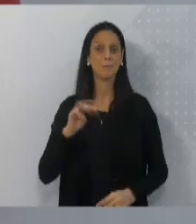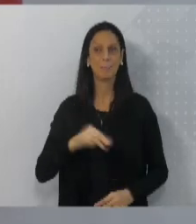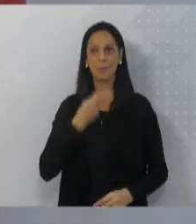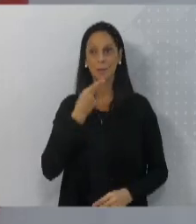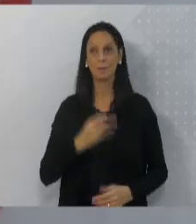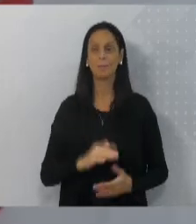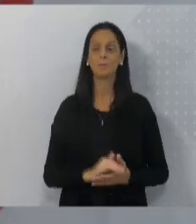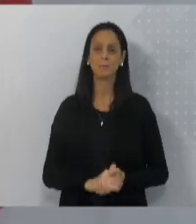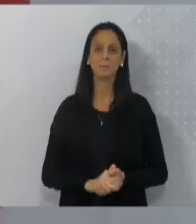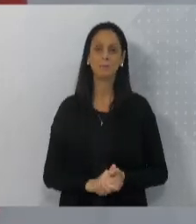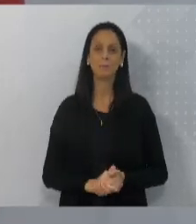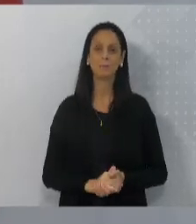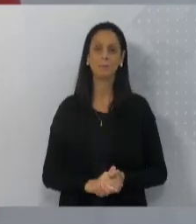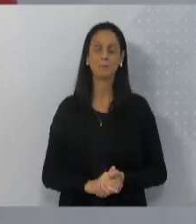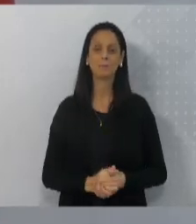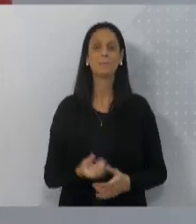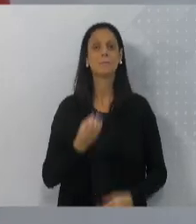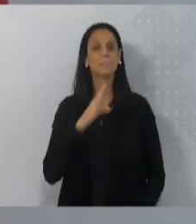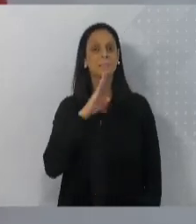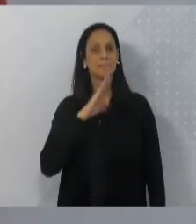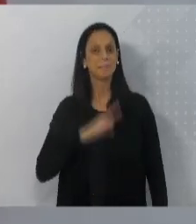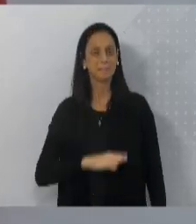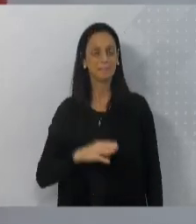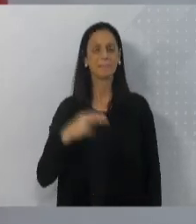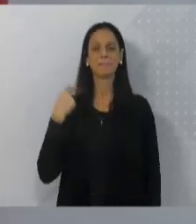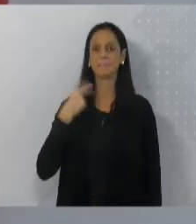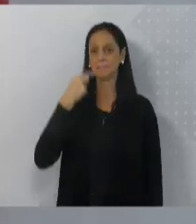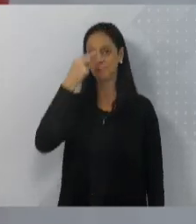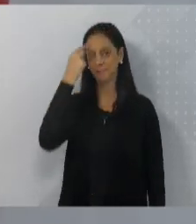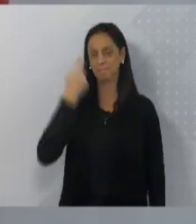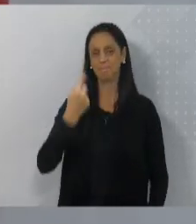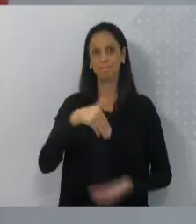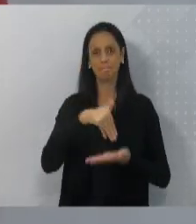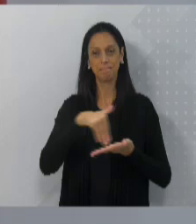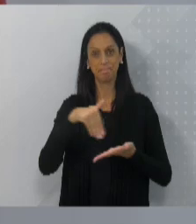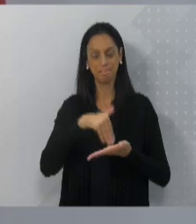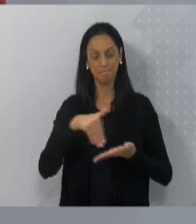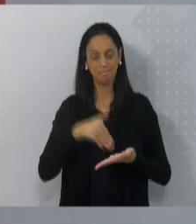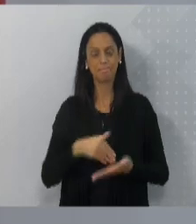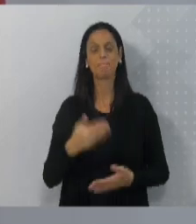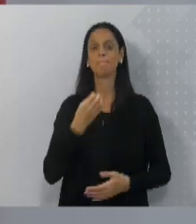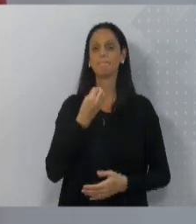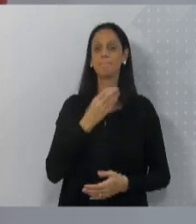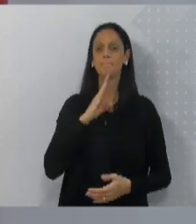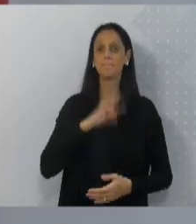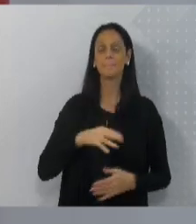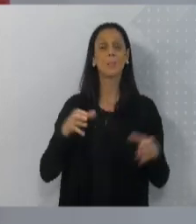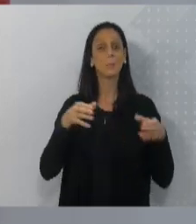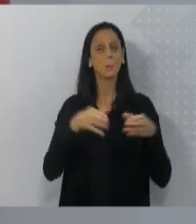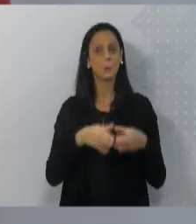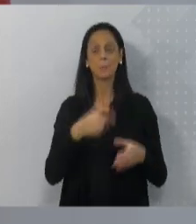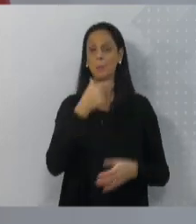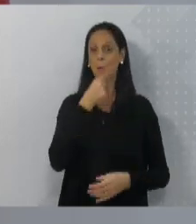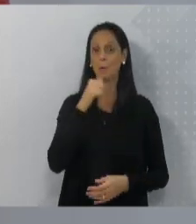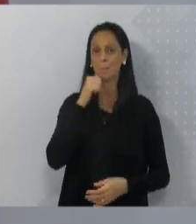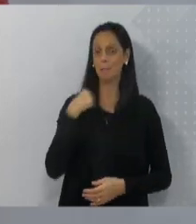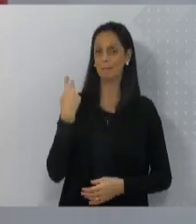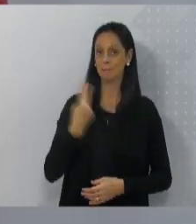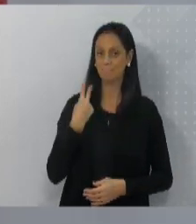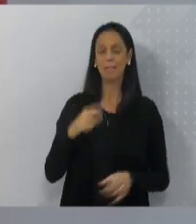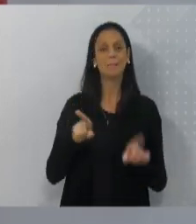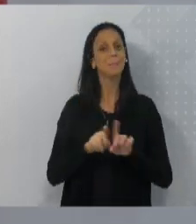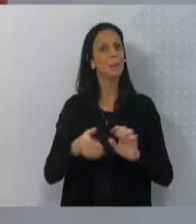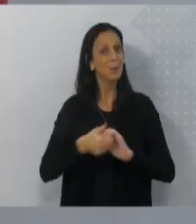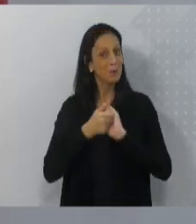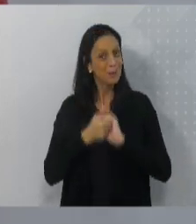Boa tarde, vereador Ito, primeiro secretário conduzindo os trabalhos, colegas vereadores, vereadoras. Quero aqui também cumprimentar o Cazico, que está aqui